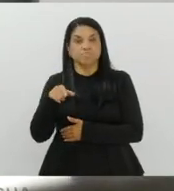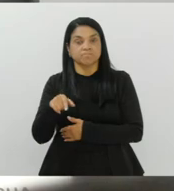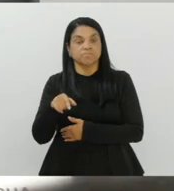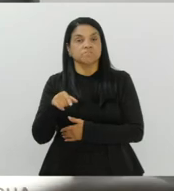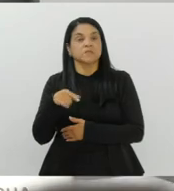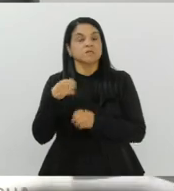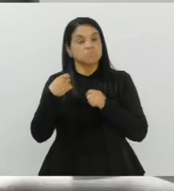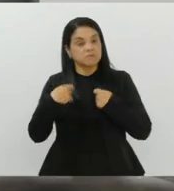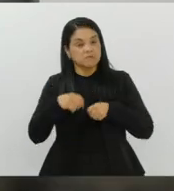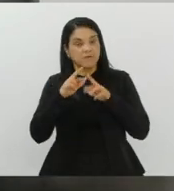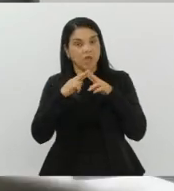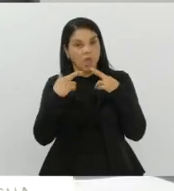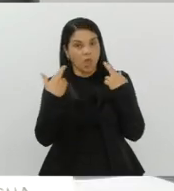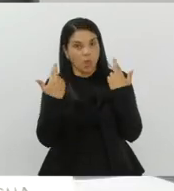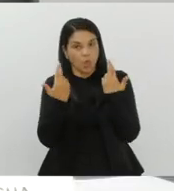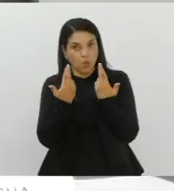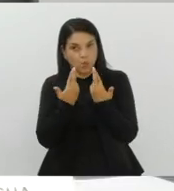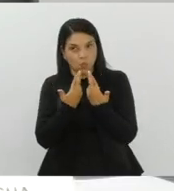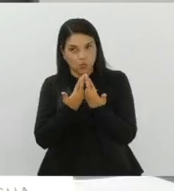se reunir,